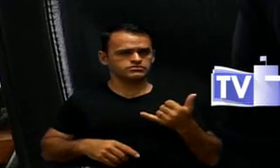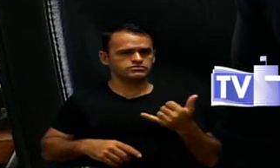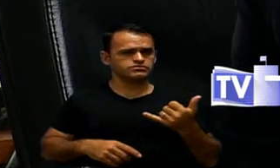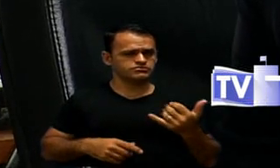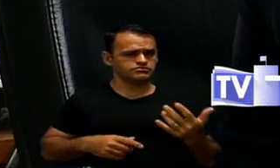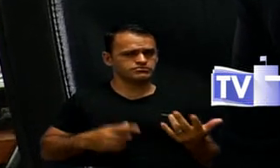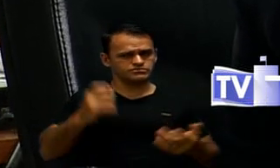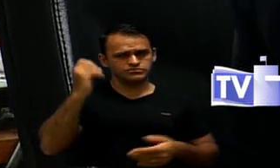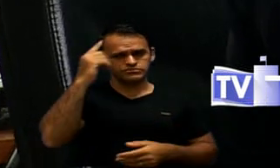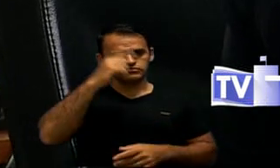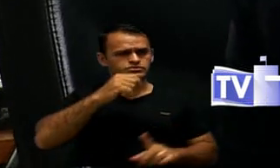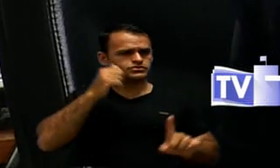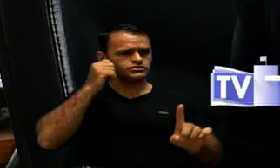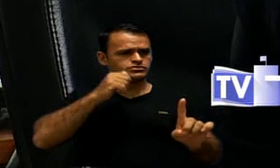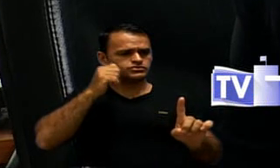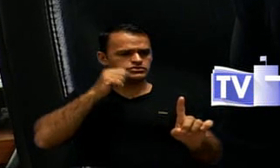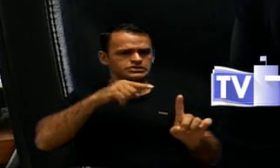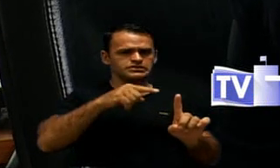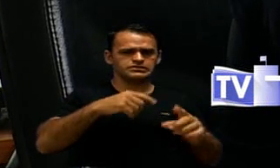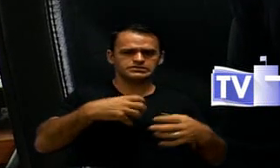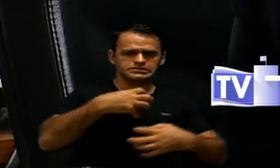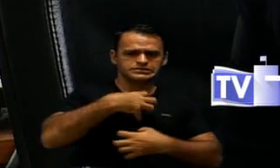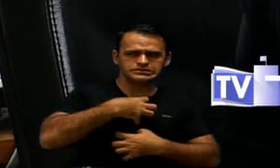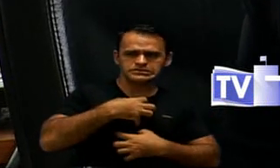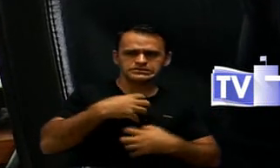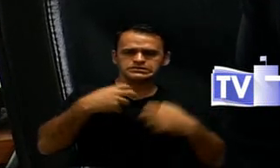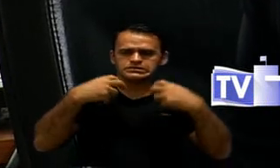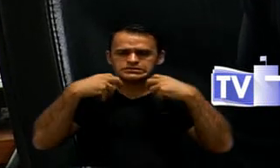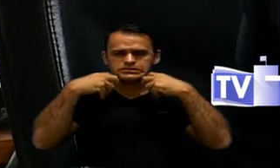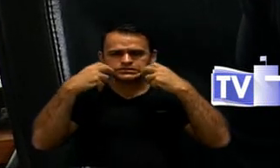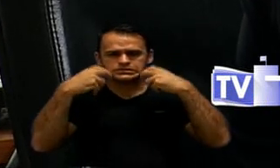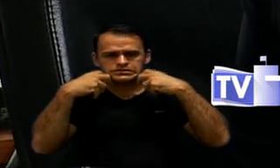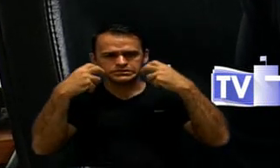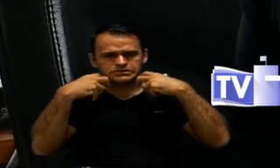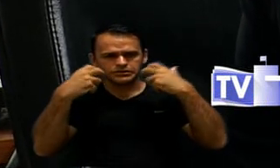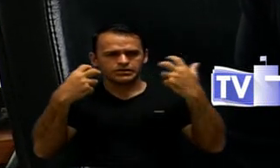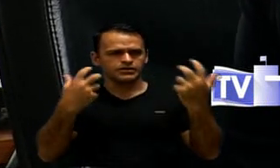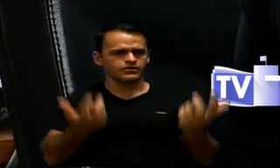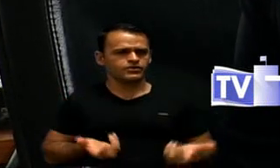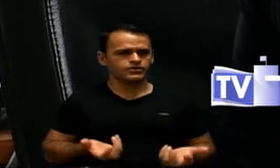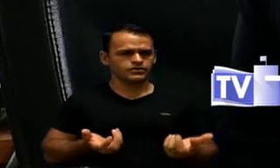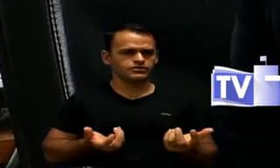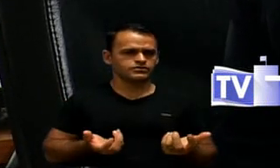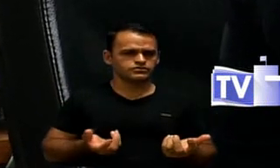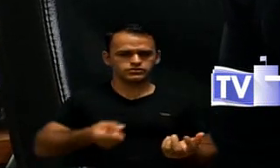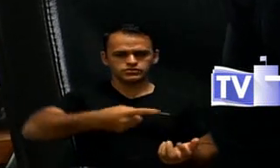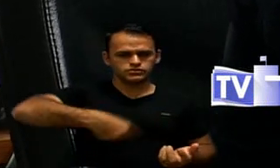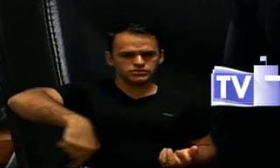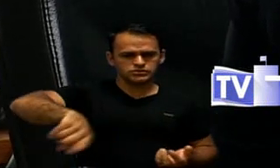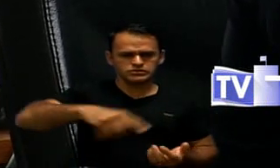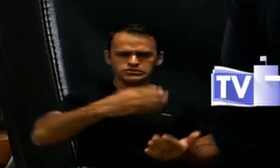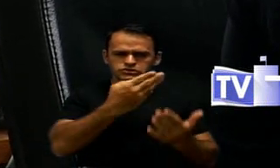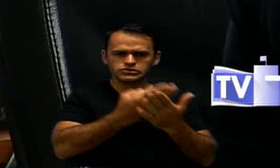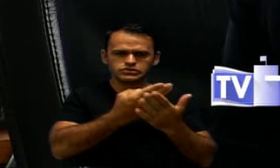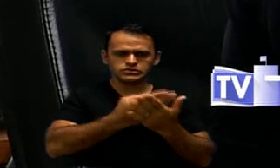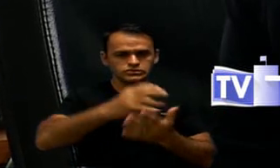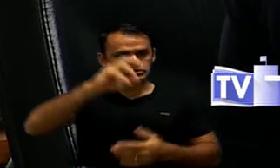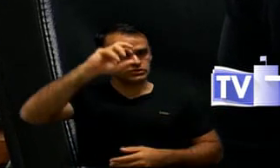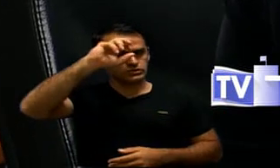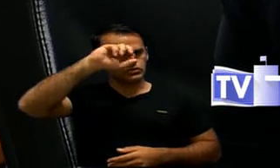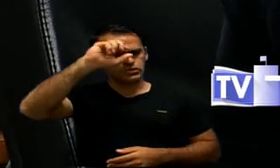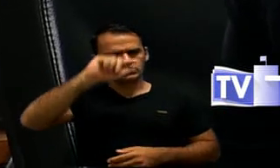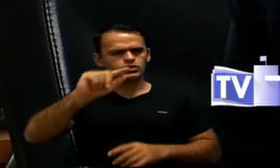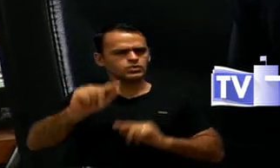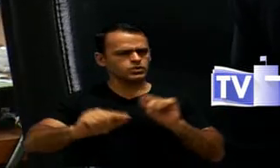é difícil, tá? Ela vem pela vergonha, porque a gente, em estudos, a gente diz que essa